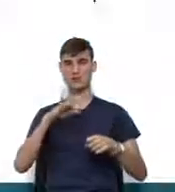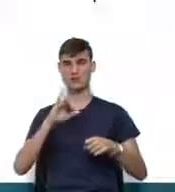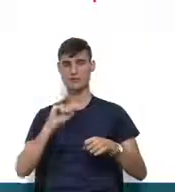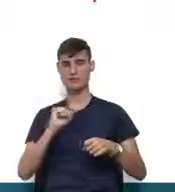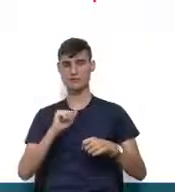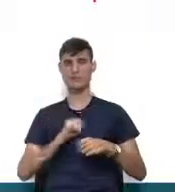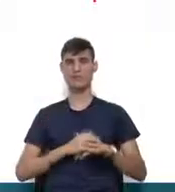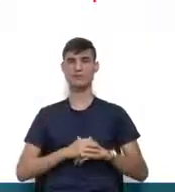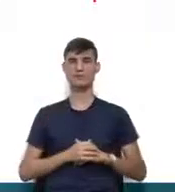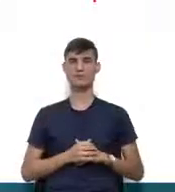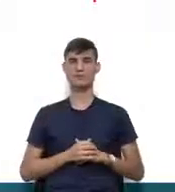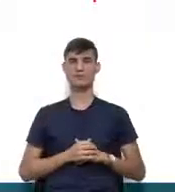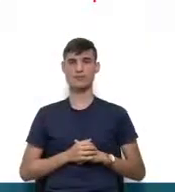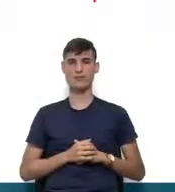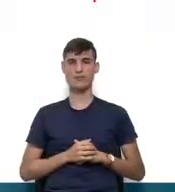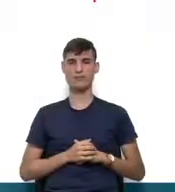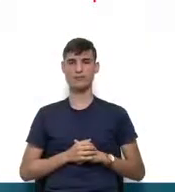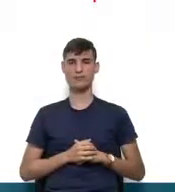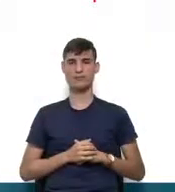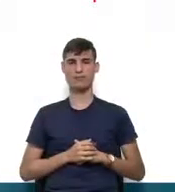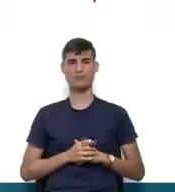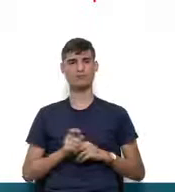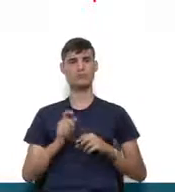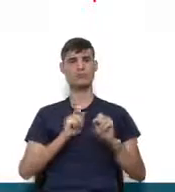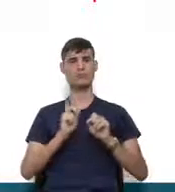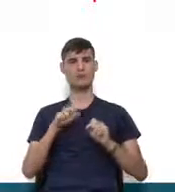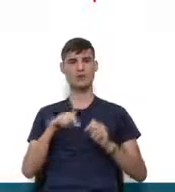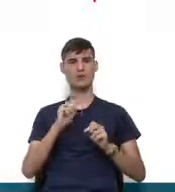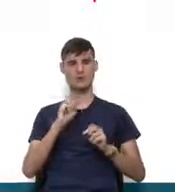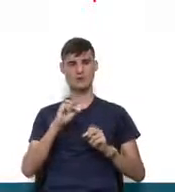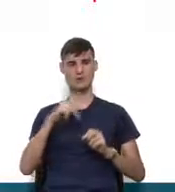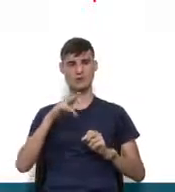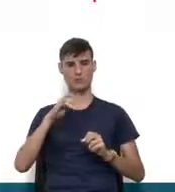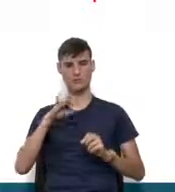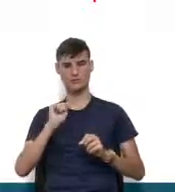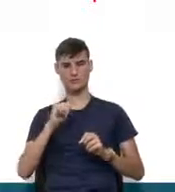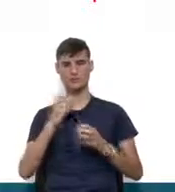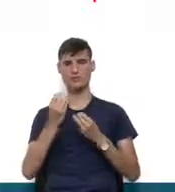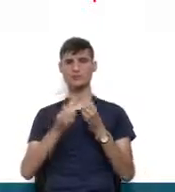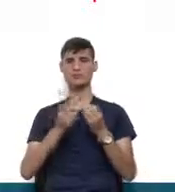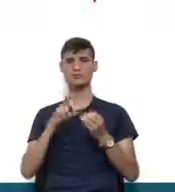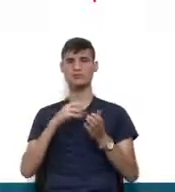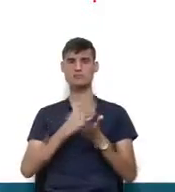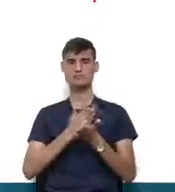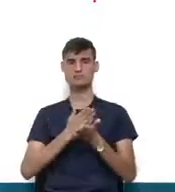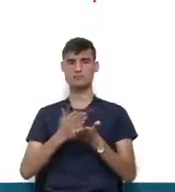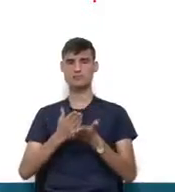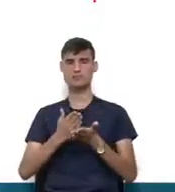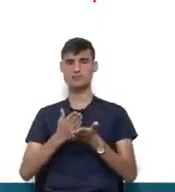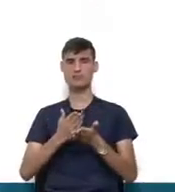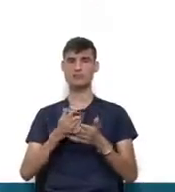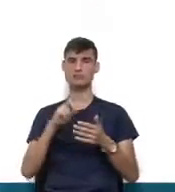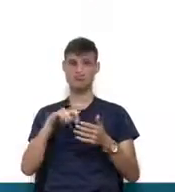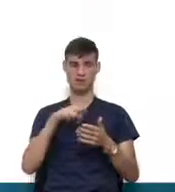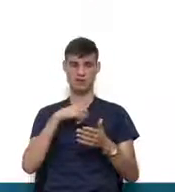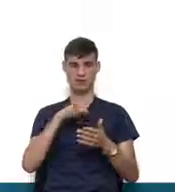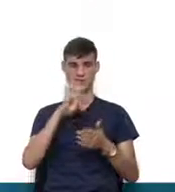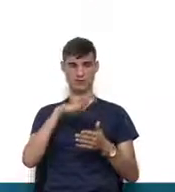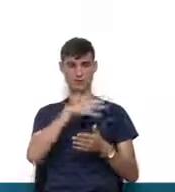quadro. Eu trouxe aqui o que é uma sequência, o que a gente pode dizer, né, da sequência. Ela é uma